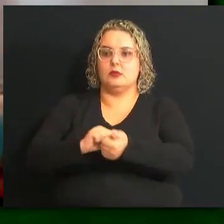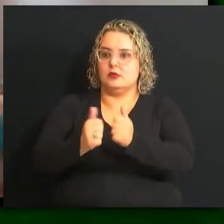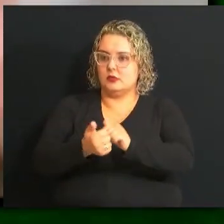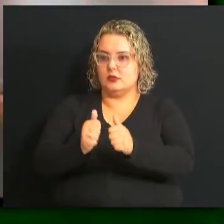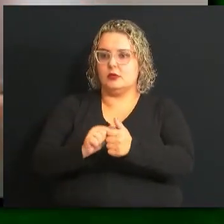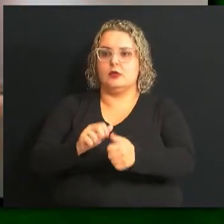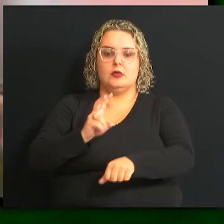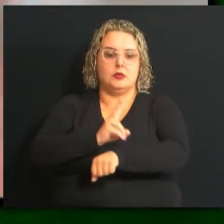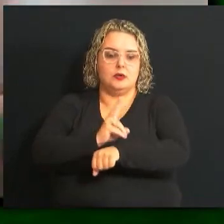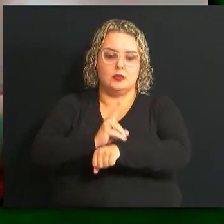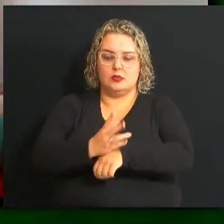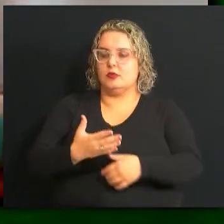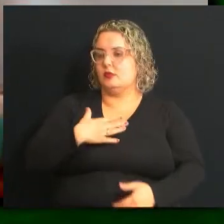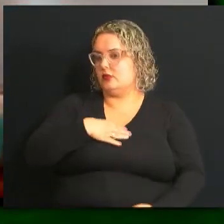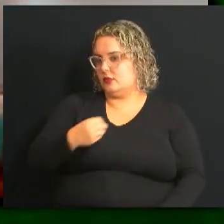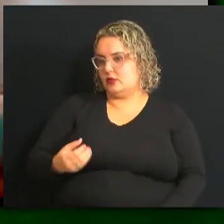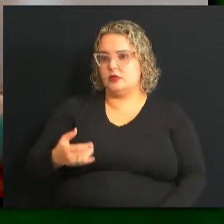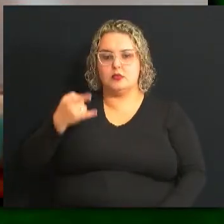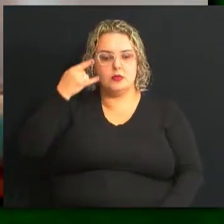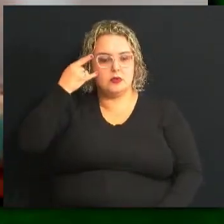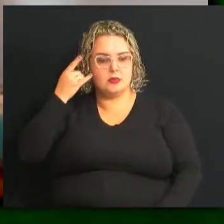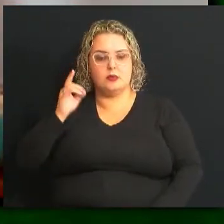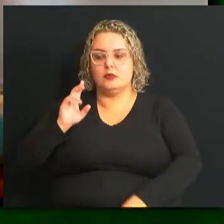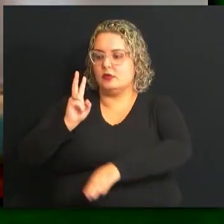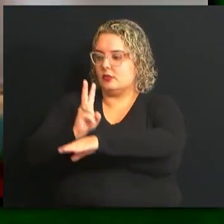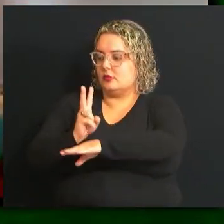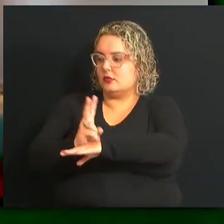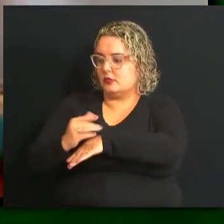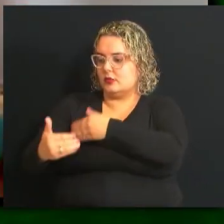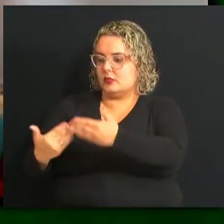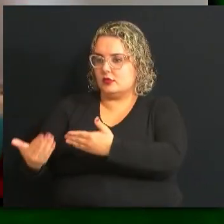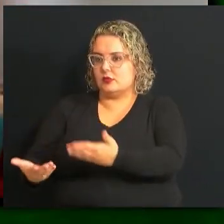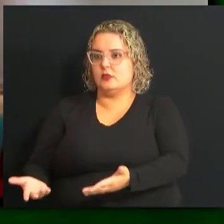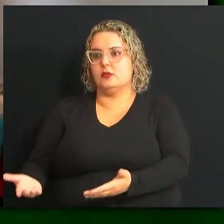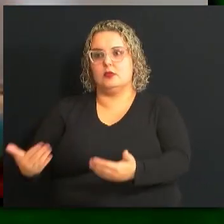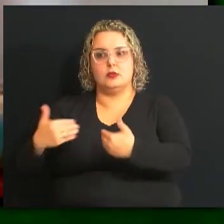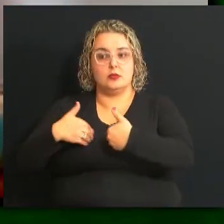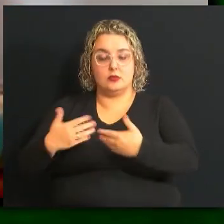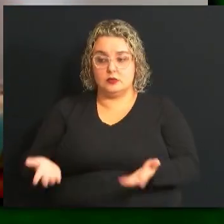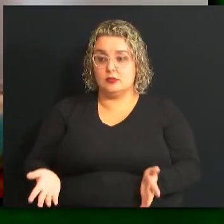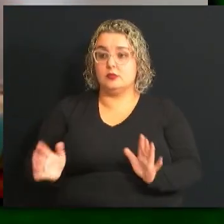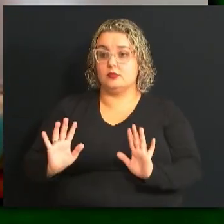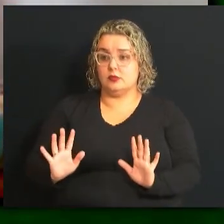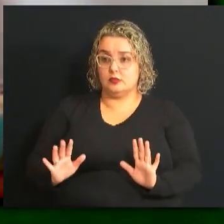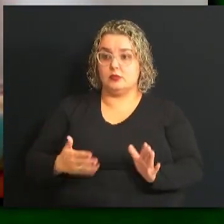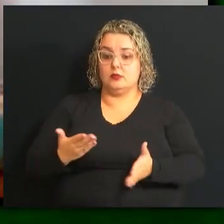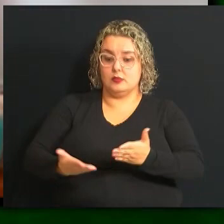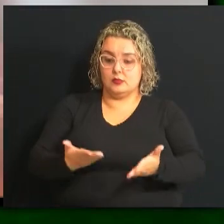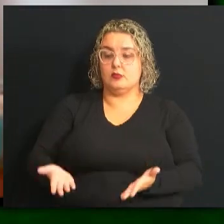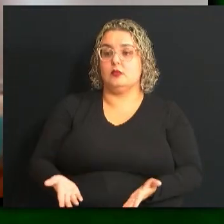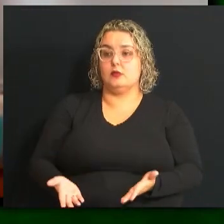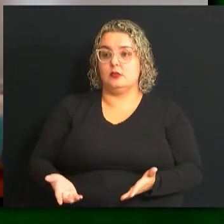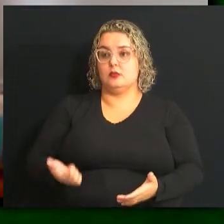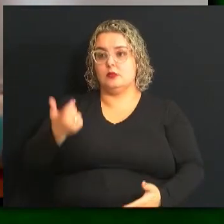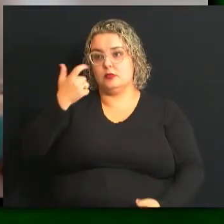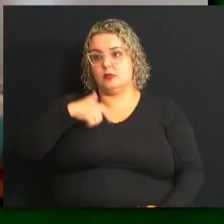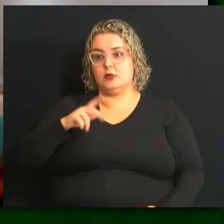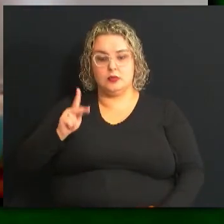que tem síndrome de Down, do filho do outro que tem autismo, né? Vamos cuidar deles, eu e o